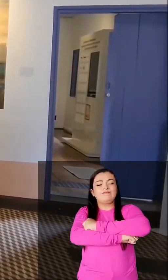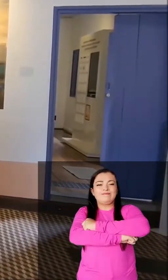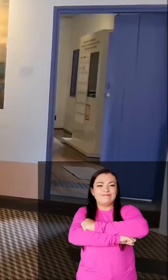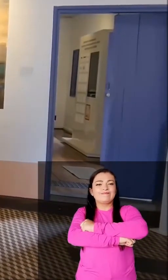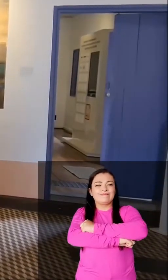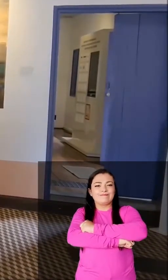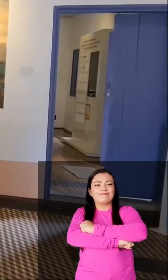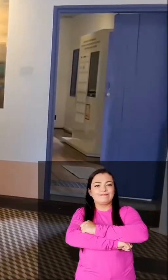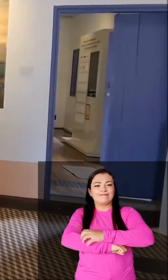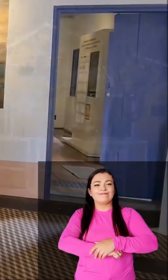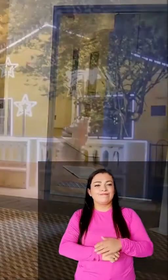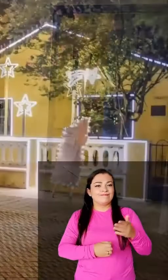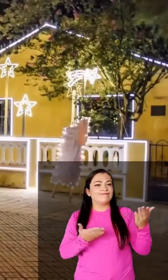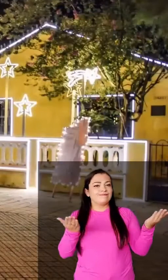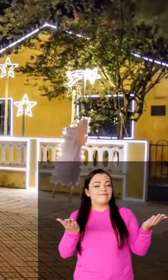foram fechadas.